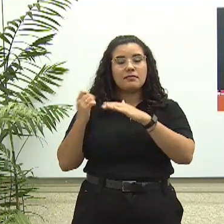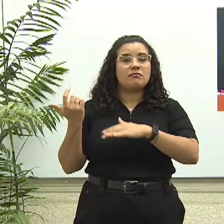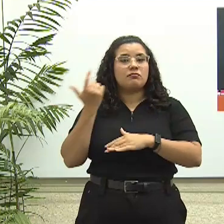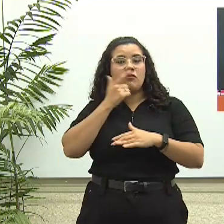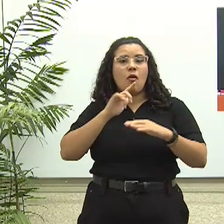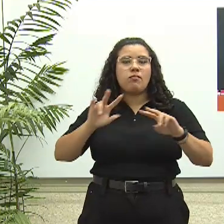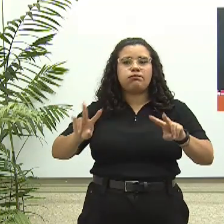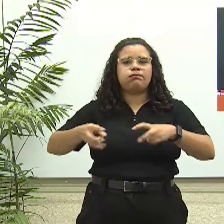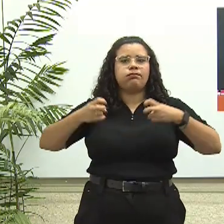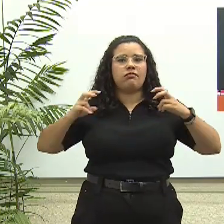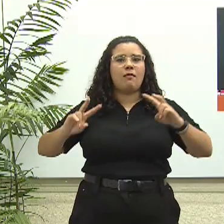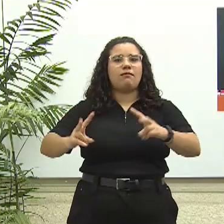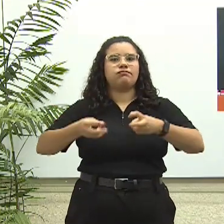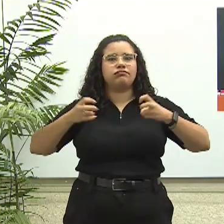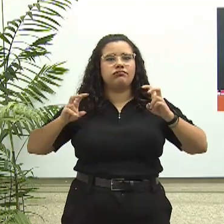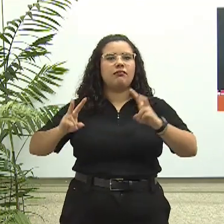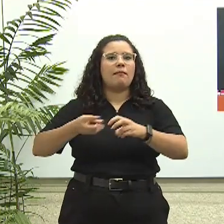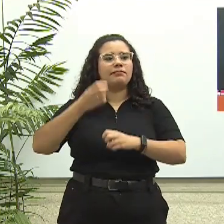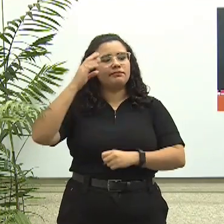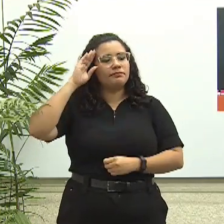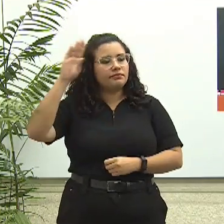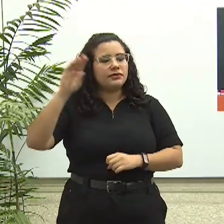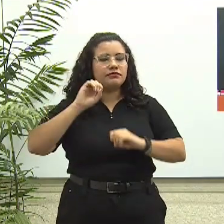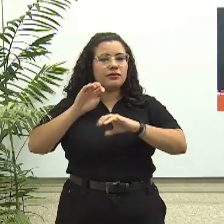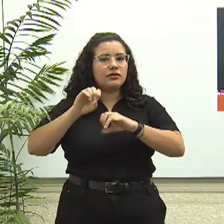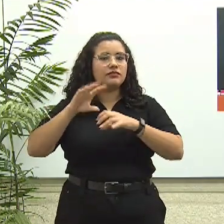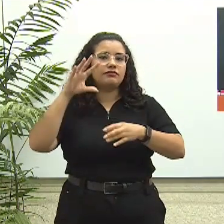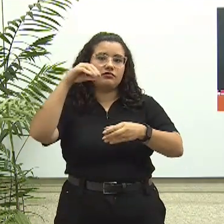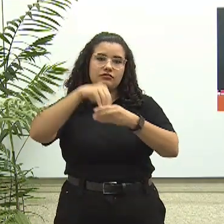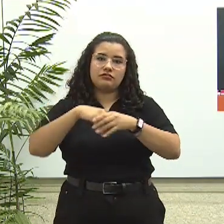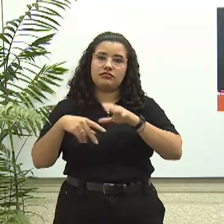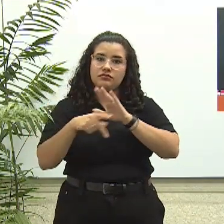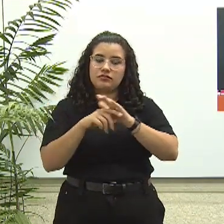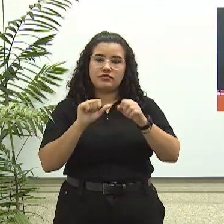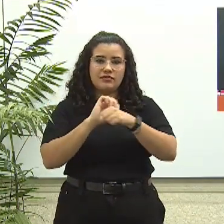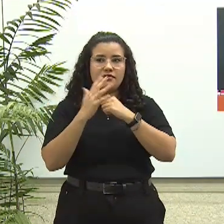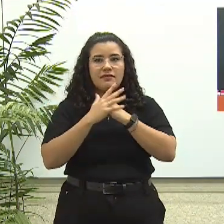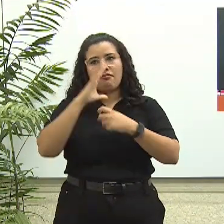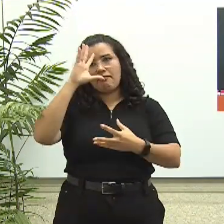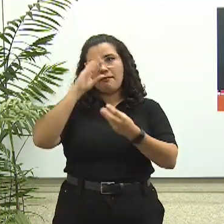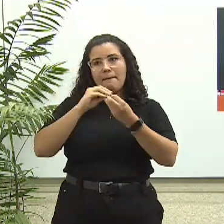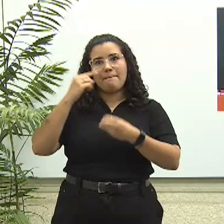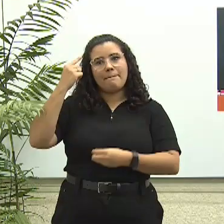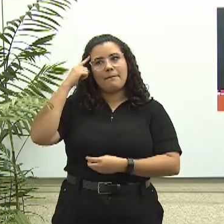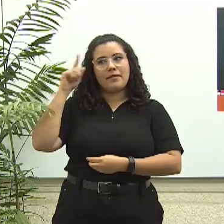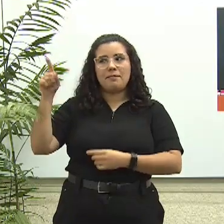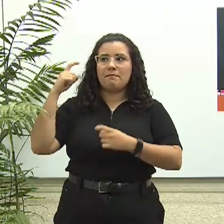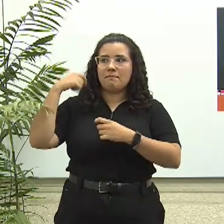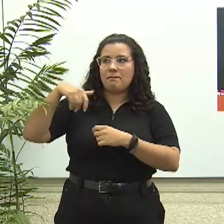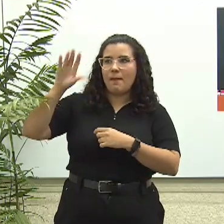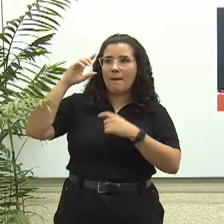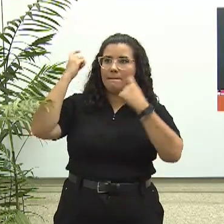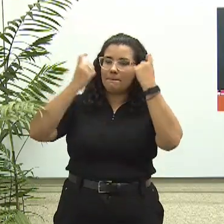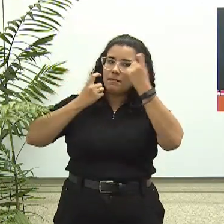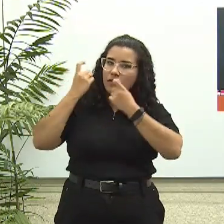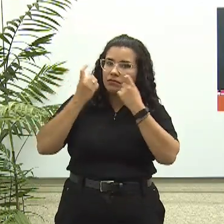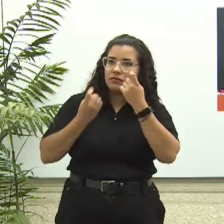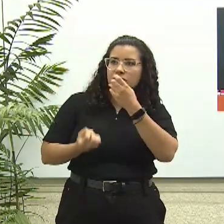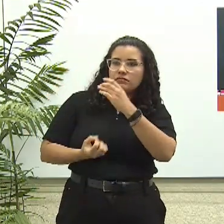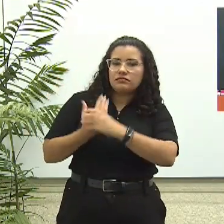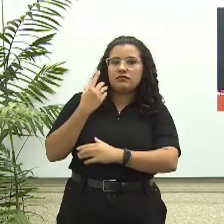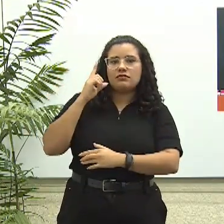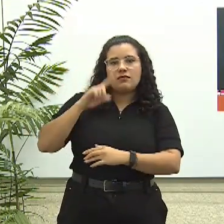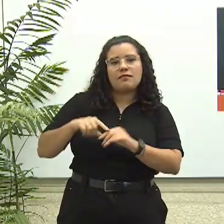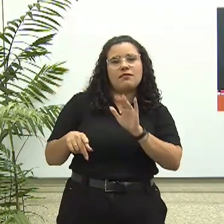com educação na pandemia porque o Né o Bill Gates Tá preocupado do mesmo jeito que ele é o detentor da Open que é a dona do